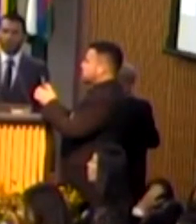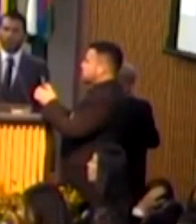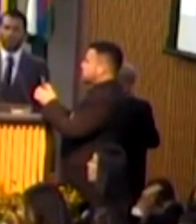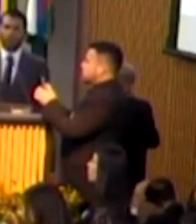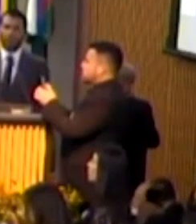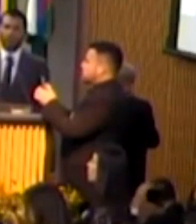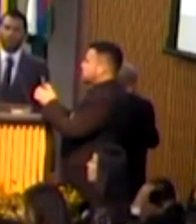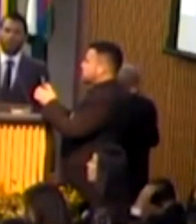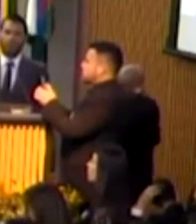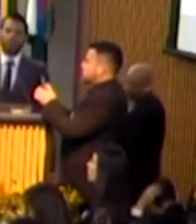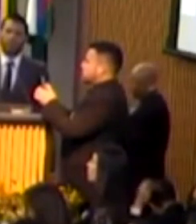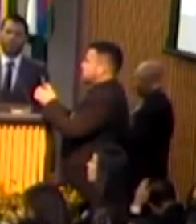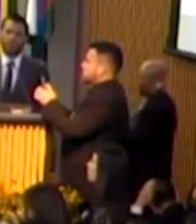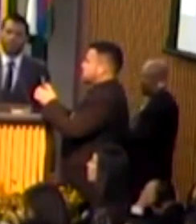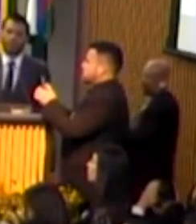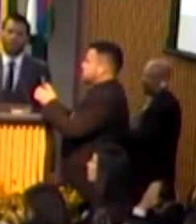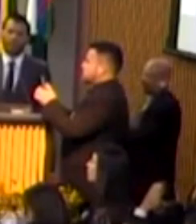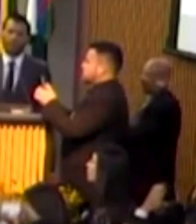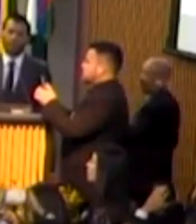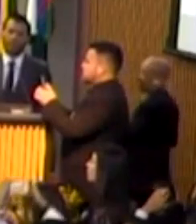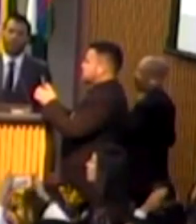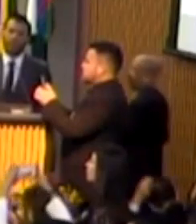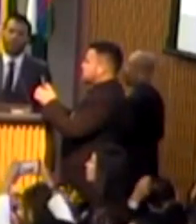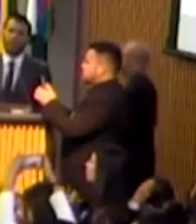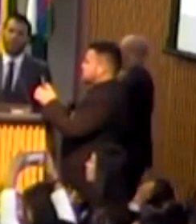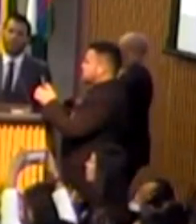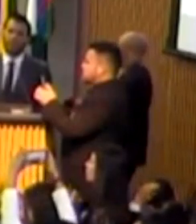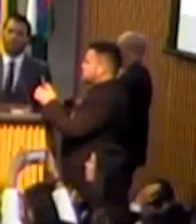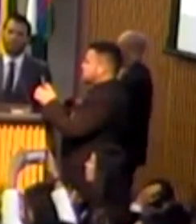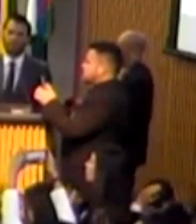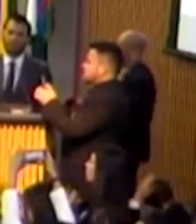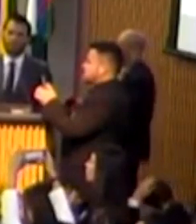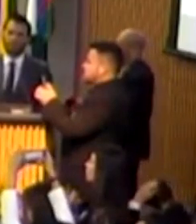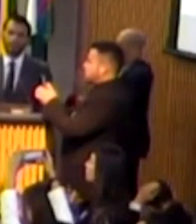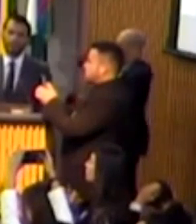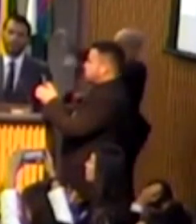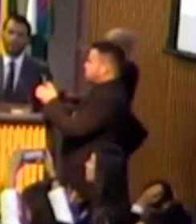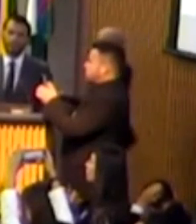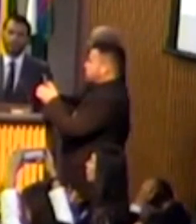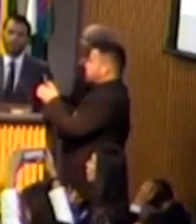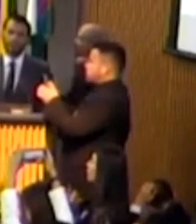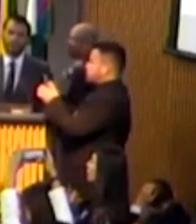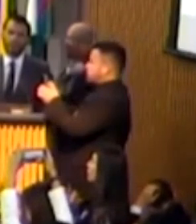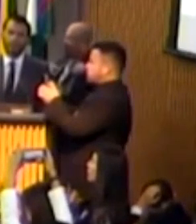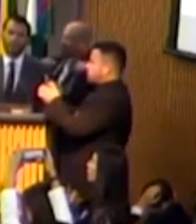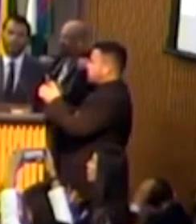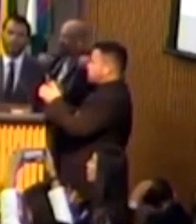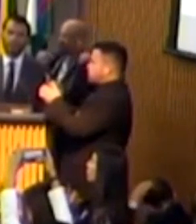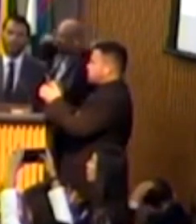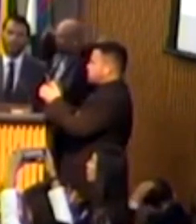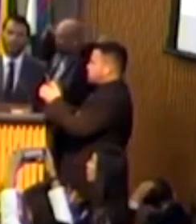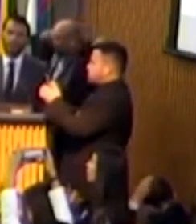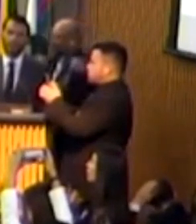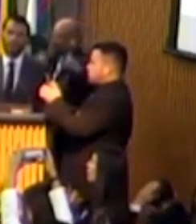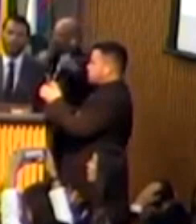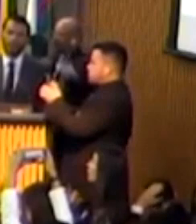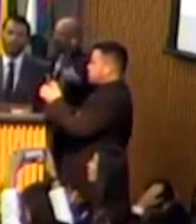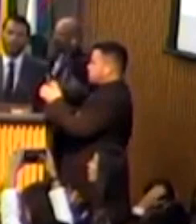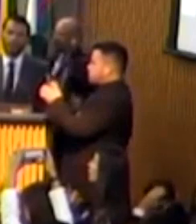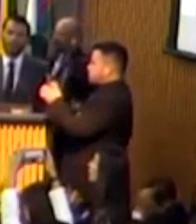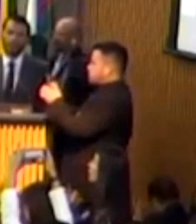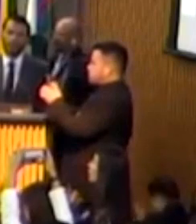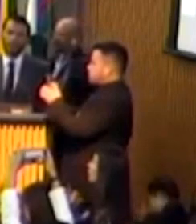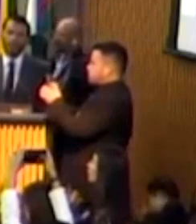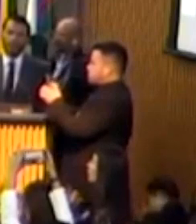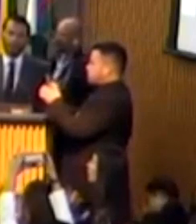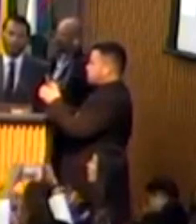e lá no congresso e aí o Lula pegou fez o acordo com o partido do André fufuca para segurar